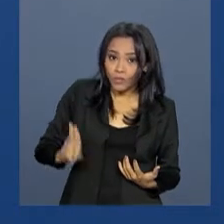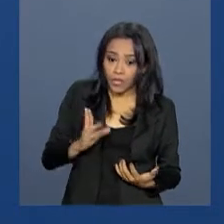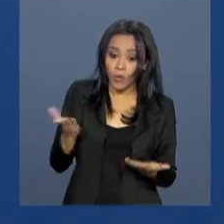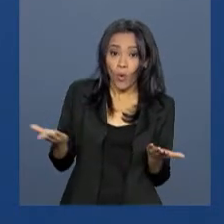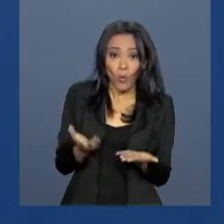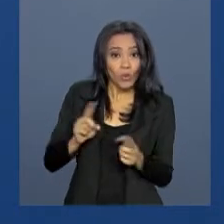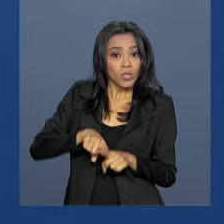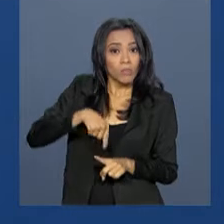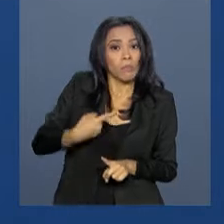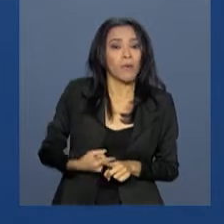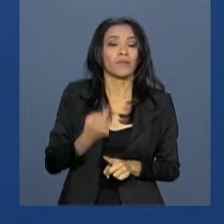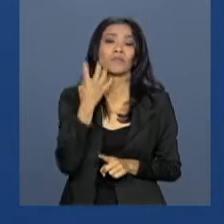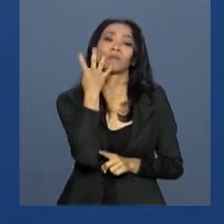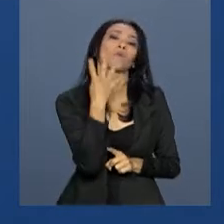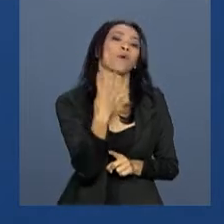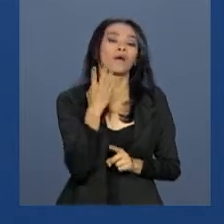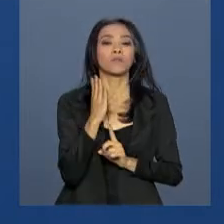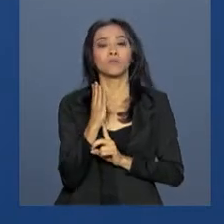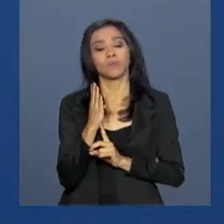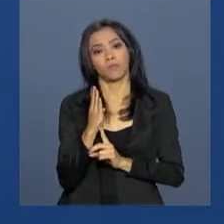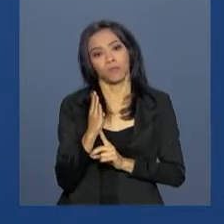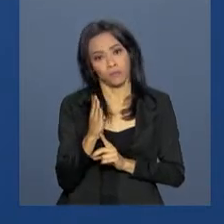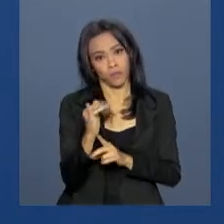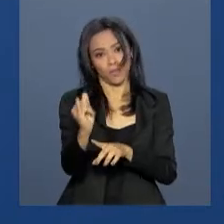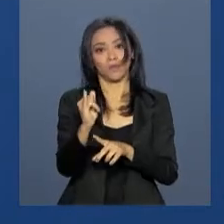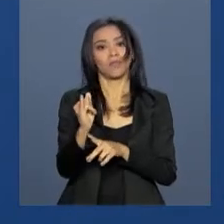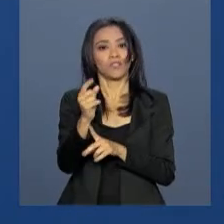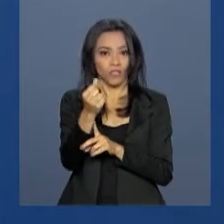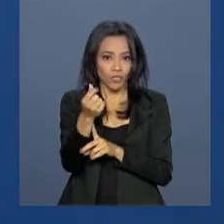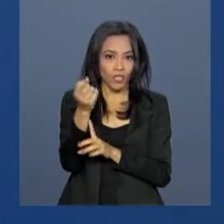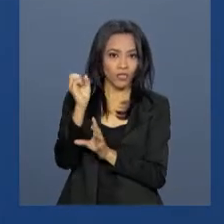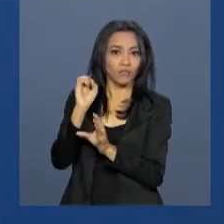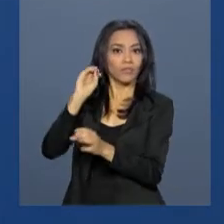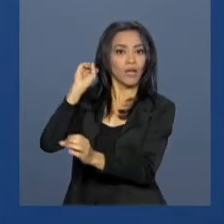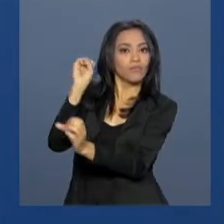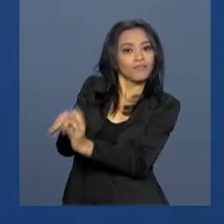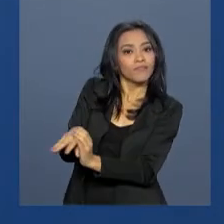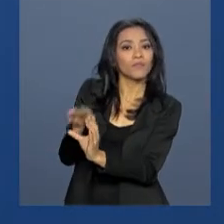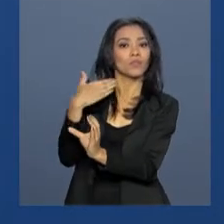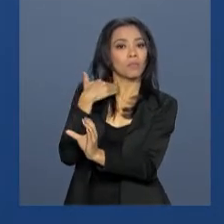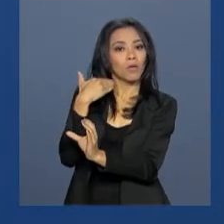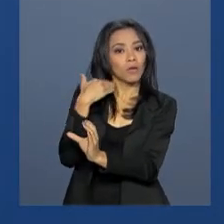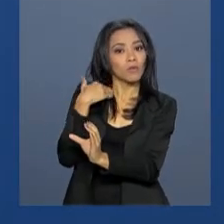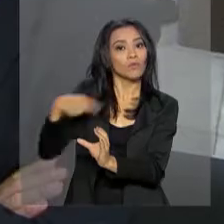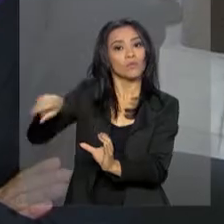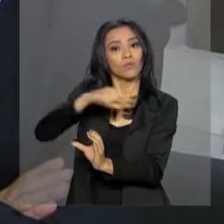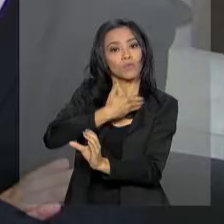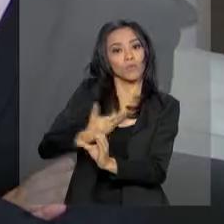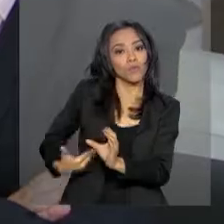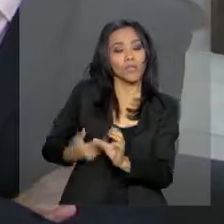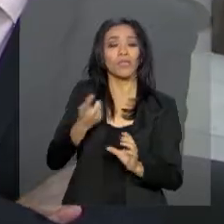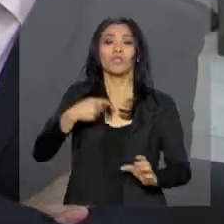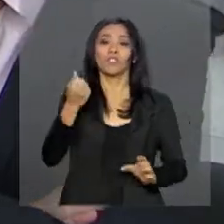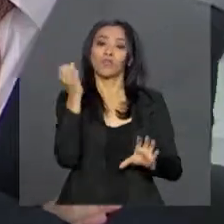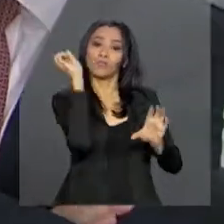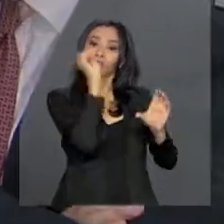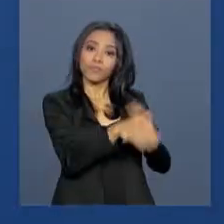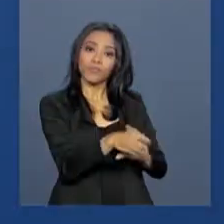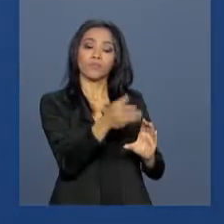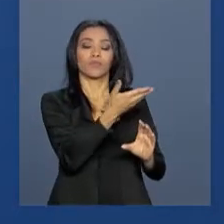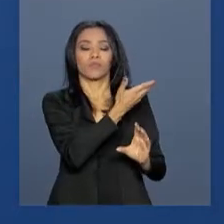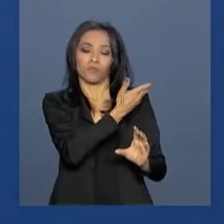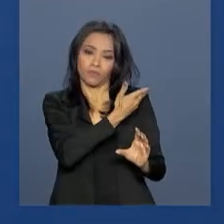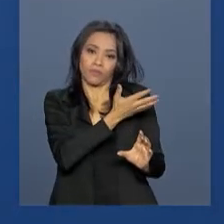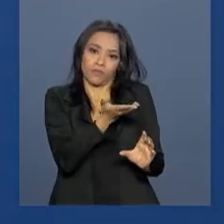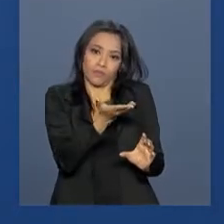mais 4 bilhões estão à disposição nos bancos públicos e nos bancos particulares. Este dinheiro não é exatamente um dinheiro